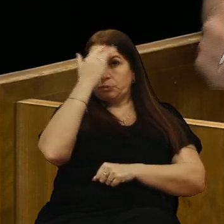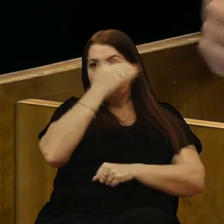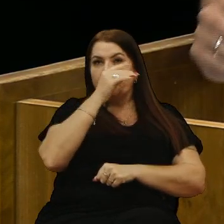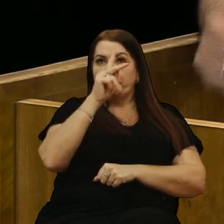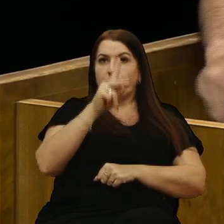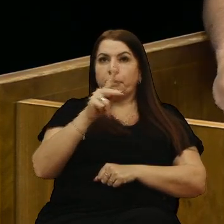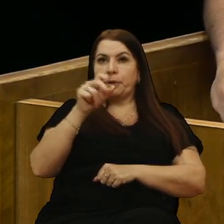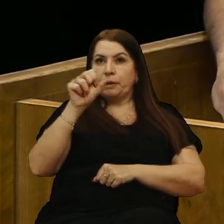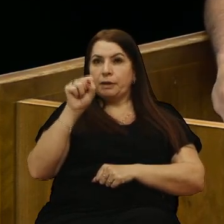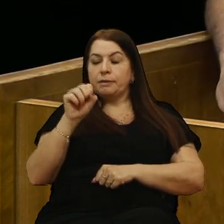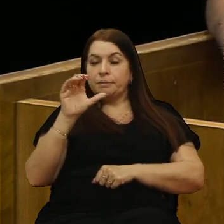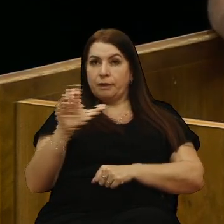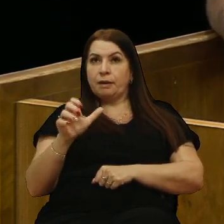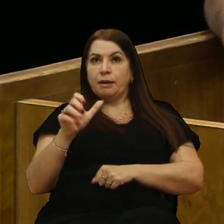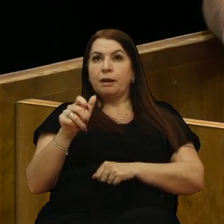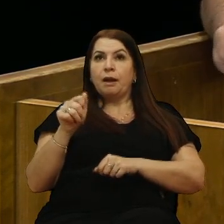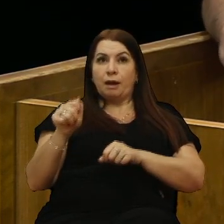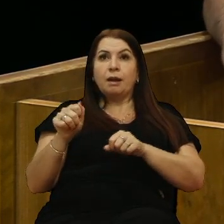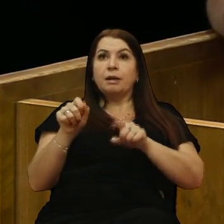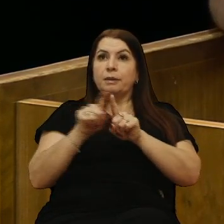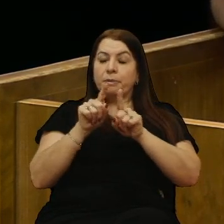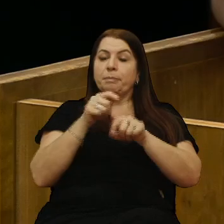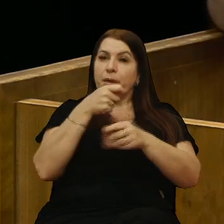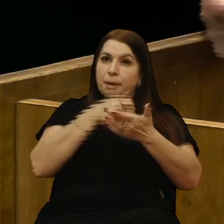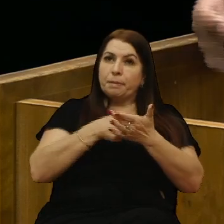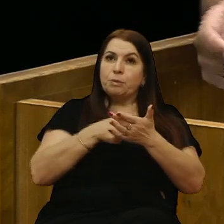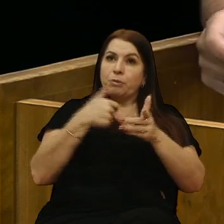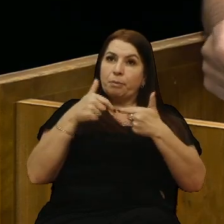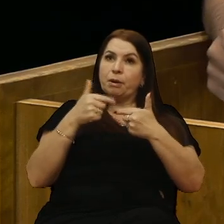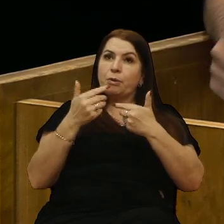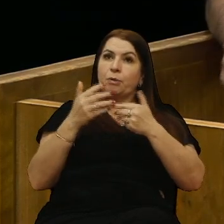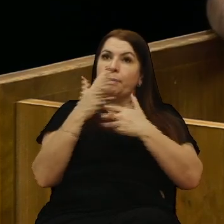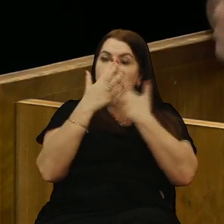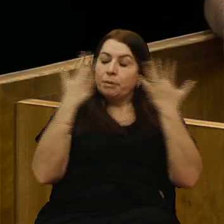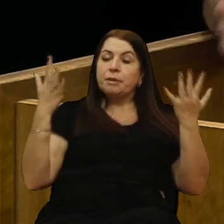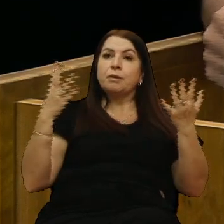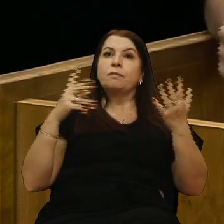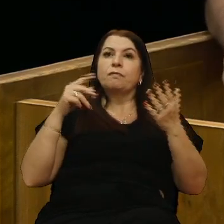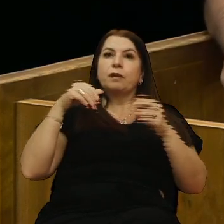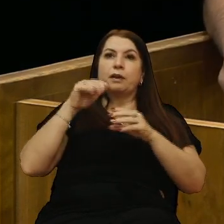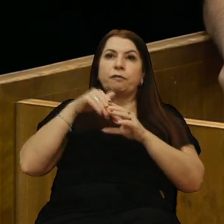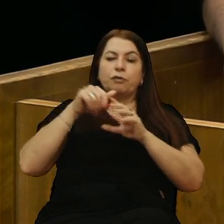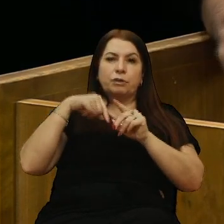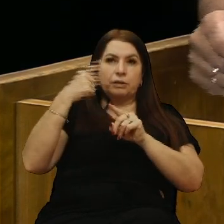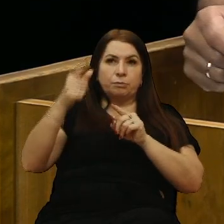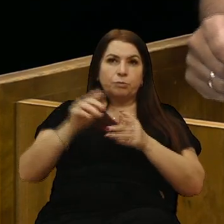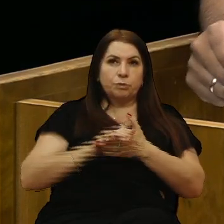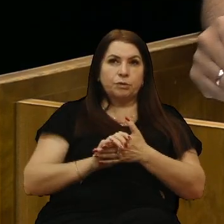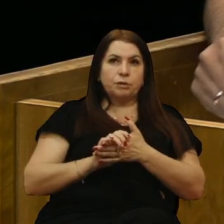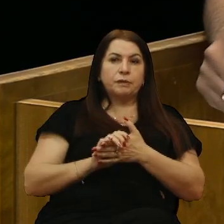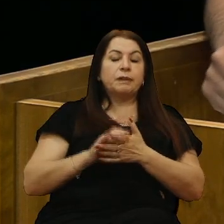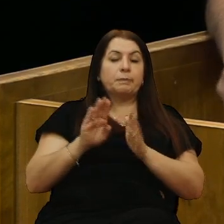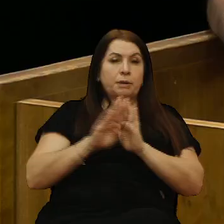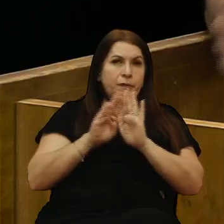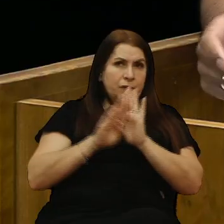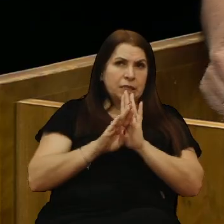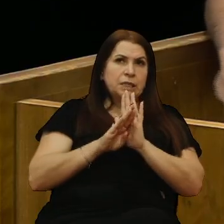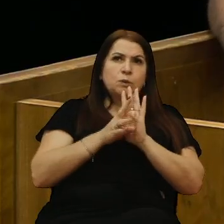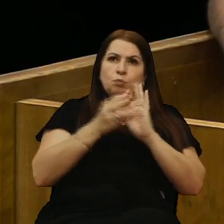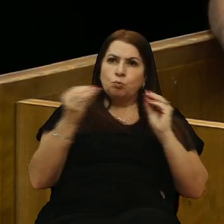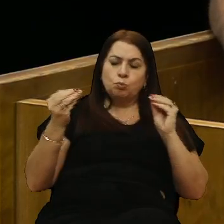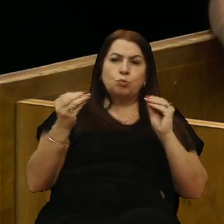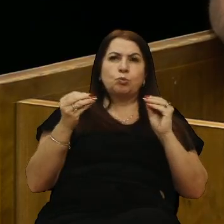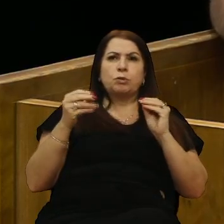que é o pagamento por serviço ambiental. Isso vai ser muito importante, é um projeto que a gente vai votar na sequência e com certeza vai beneficiar muito